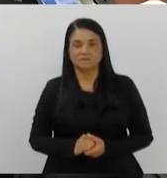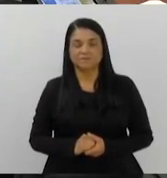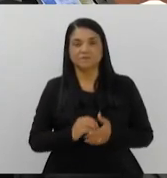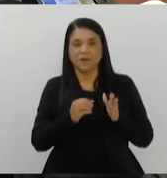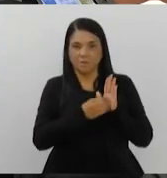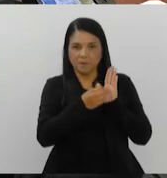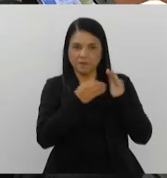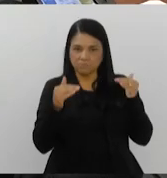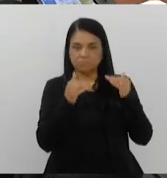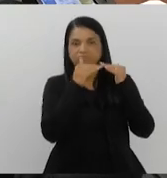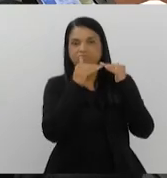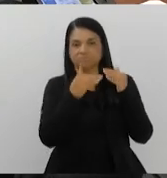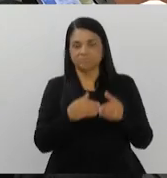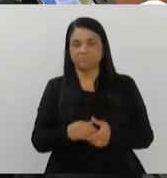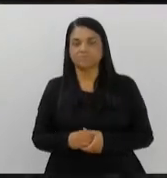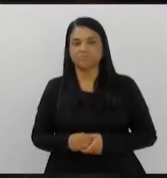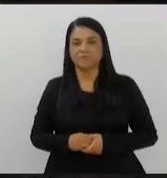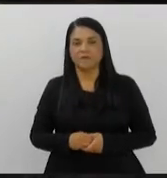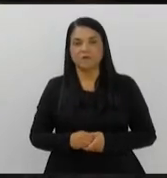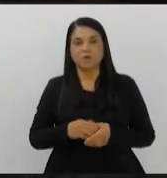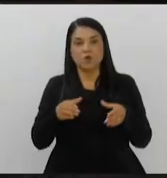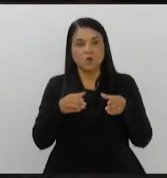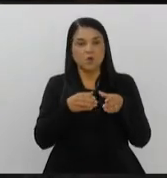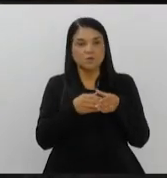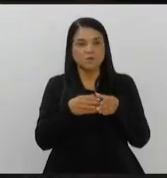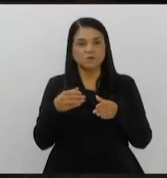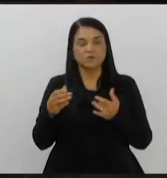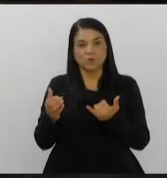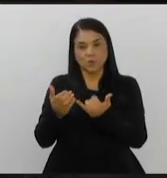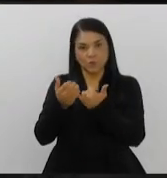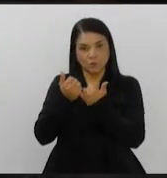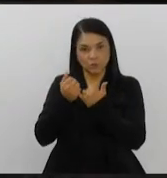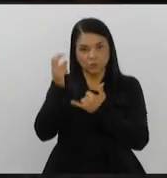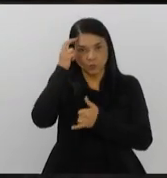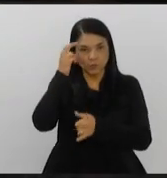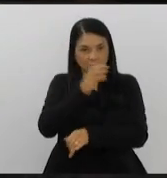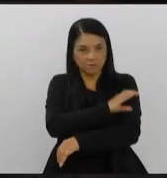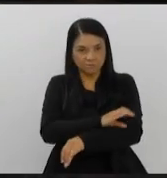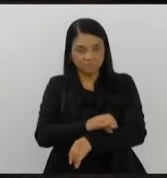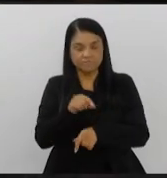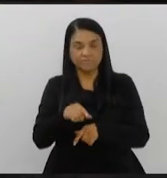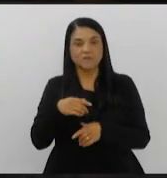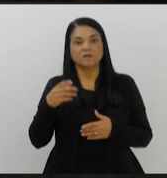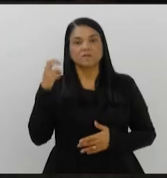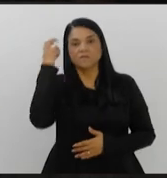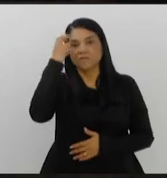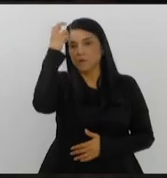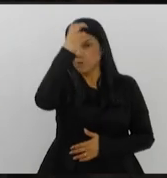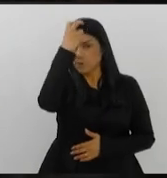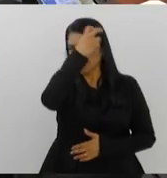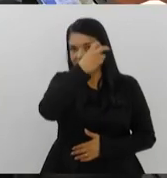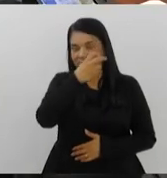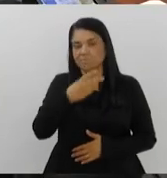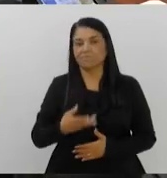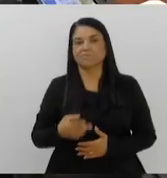Parecer favorável. Pela Comissão de Cultura, deputada Verônica Lima.